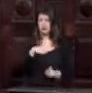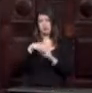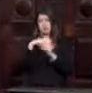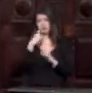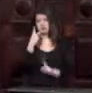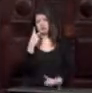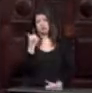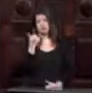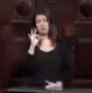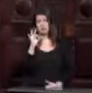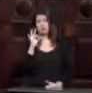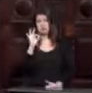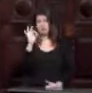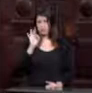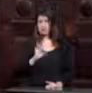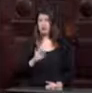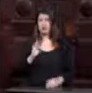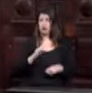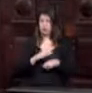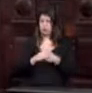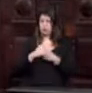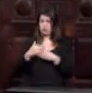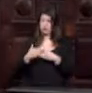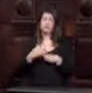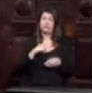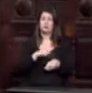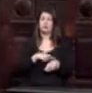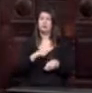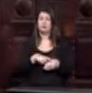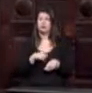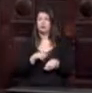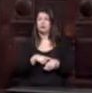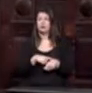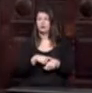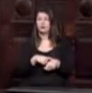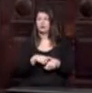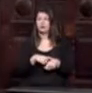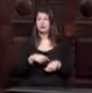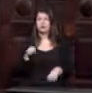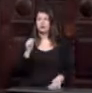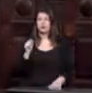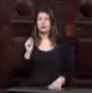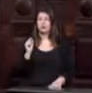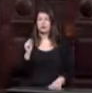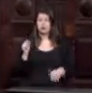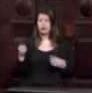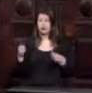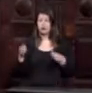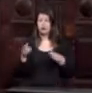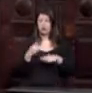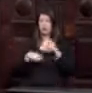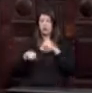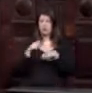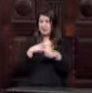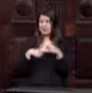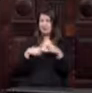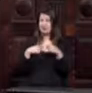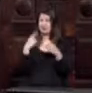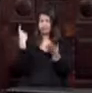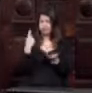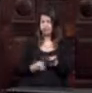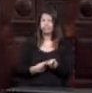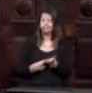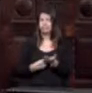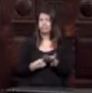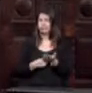10%. A partir do momento que negociam, e essa